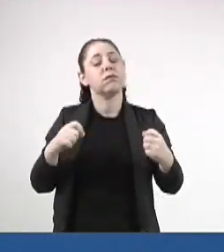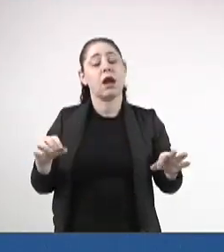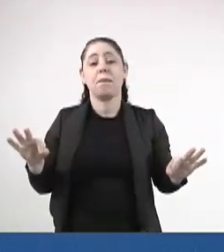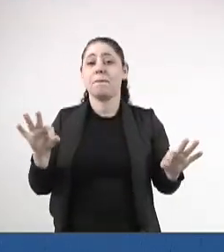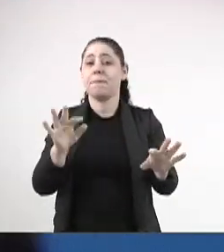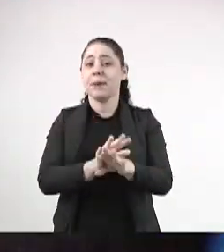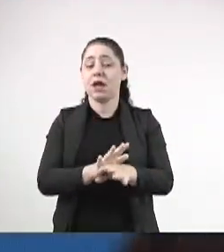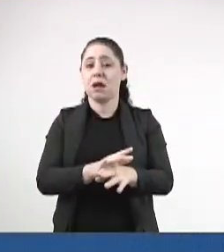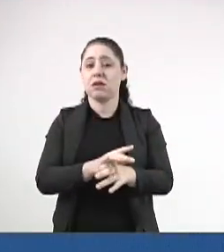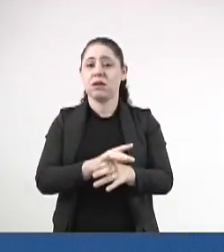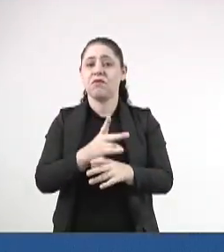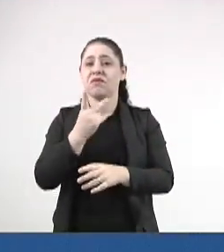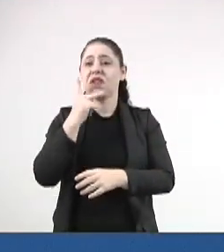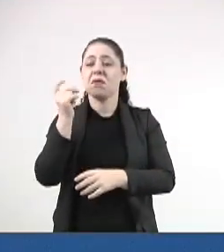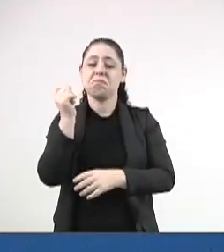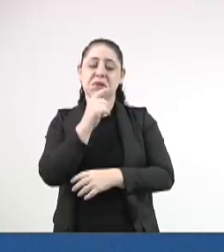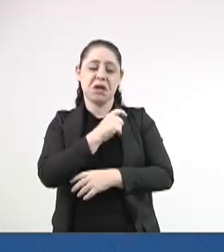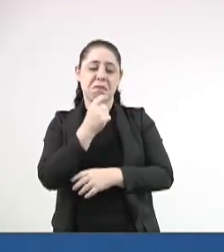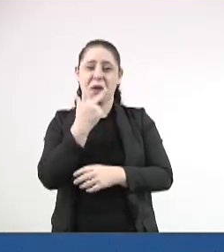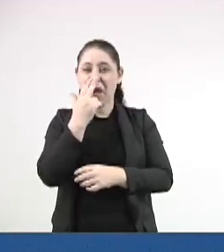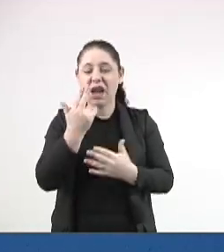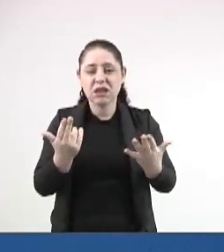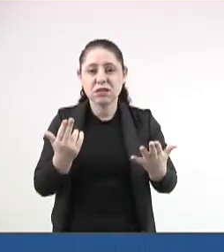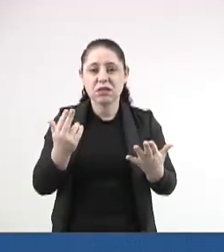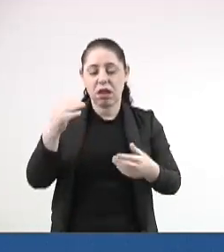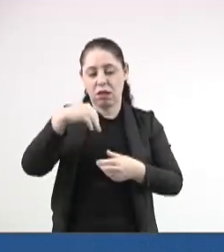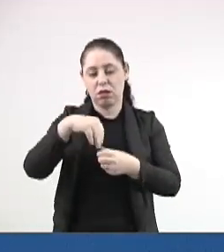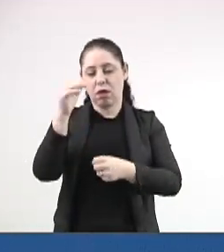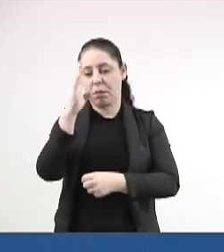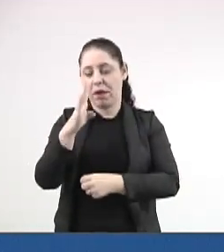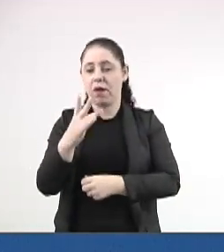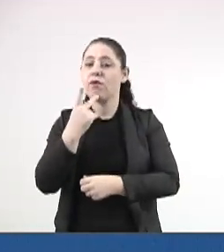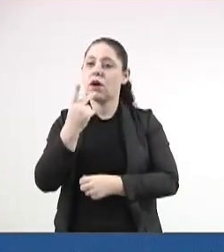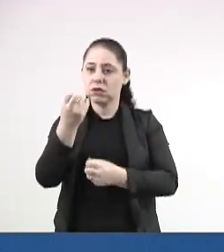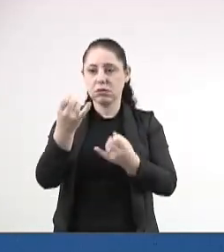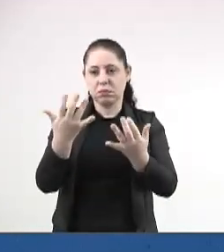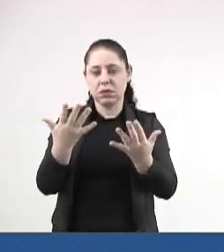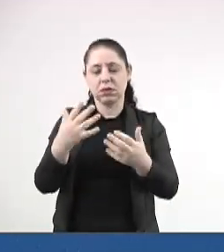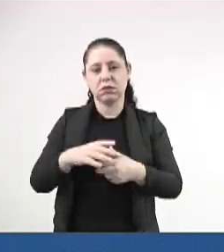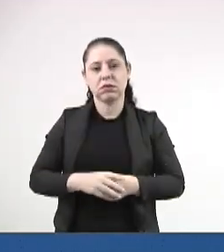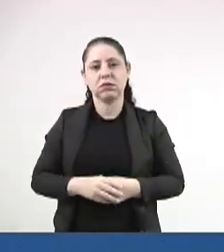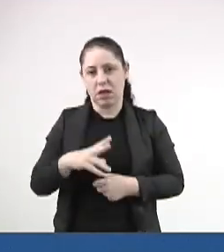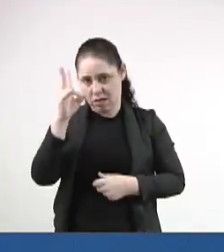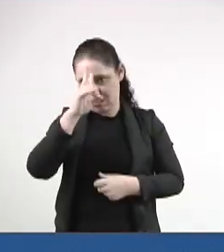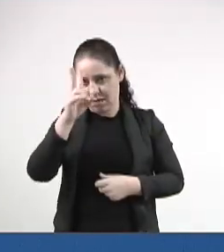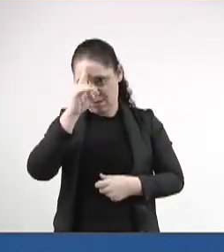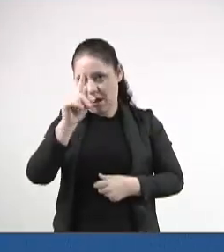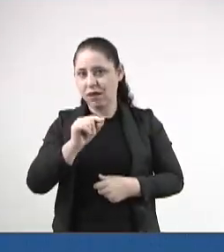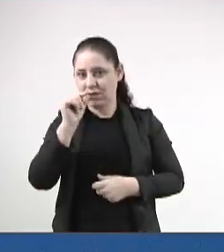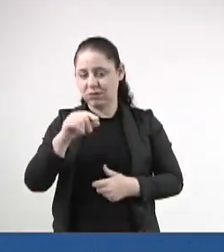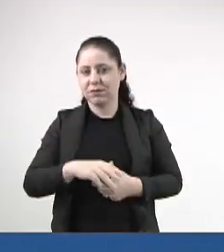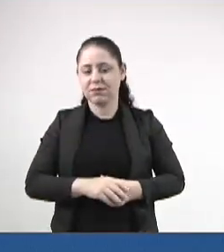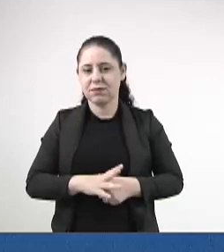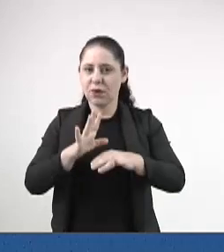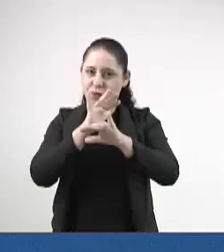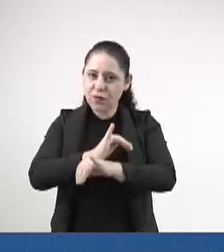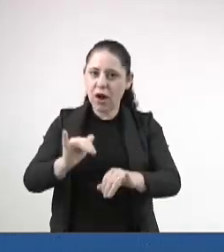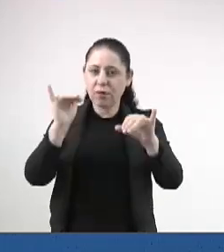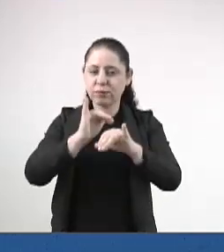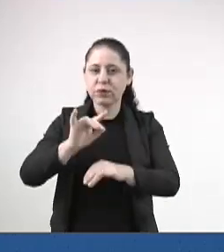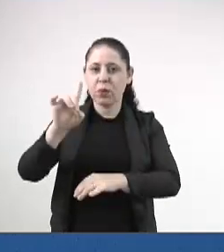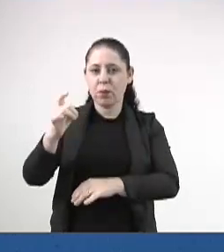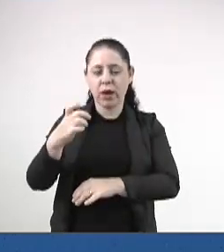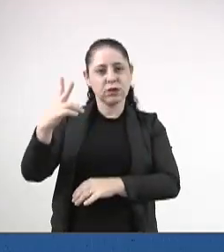com essa hipocrisia no Brasil, e como disse aqui Vossa Excelência, lembrando muito bem da campanha da